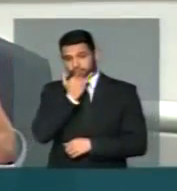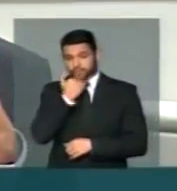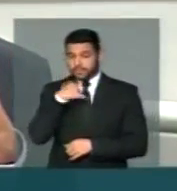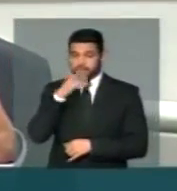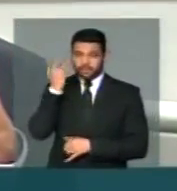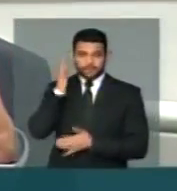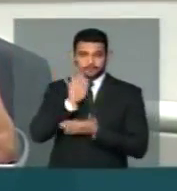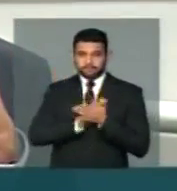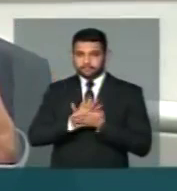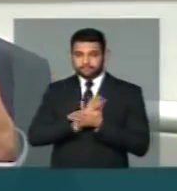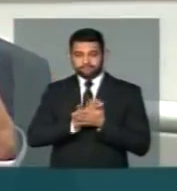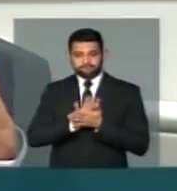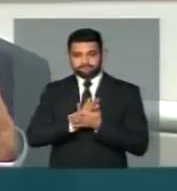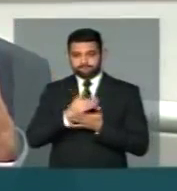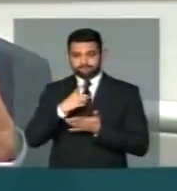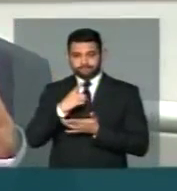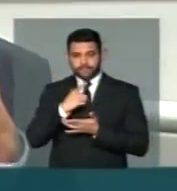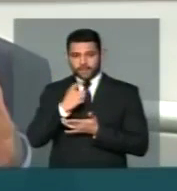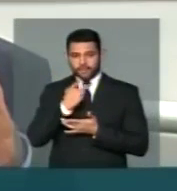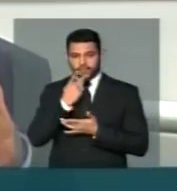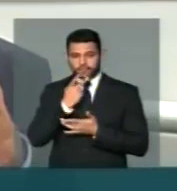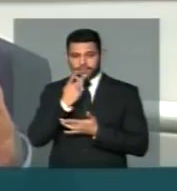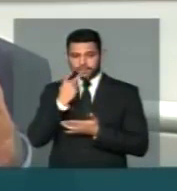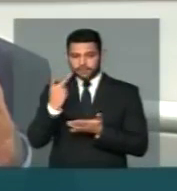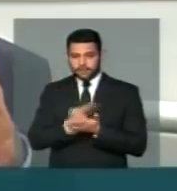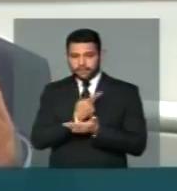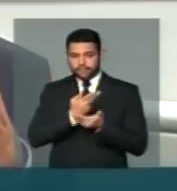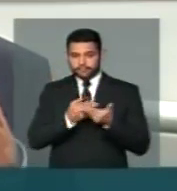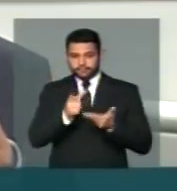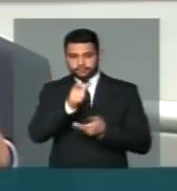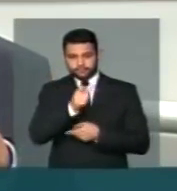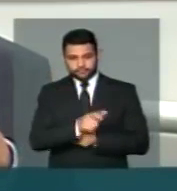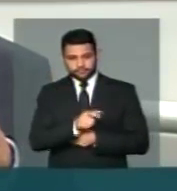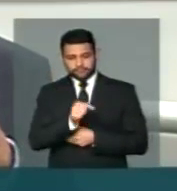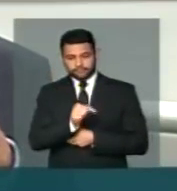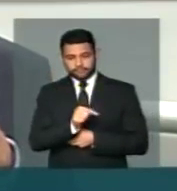mas eu não consideraria esse fato,